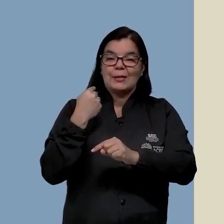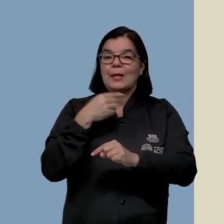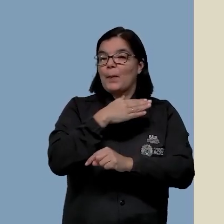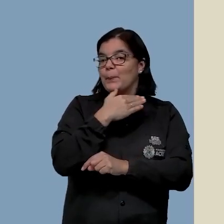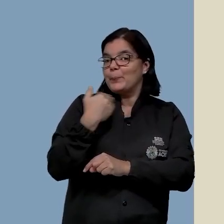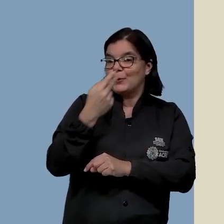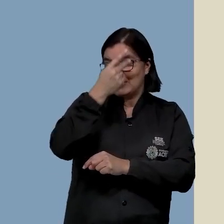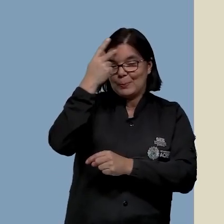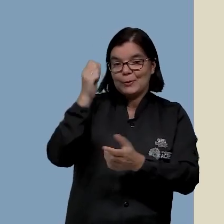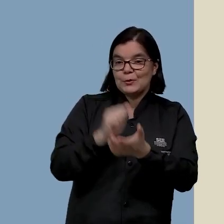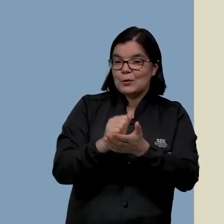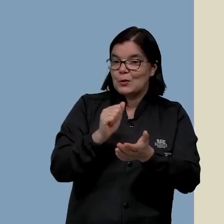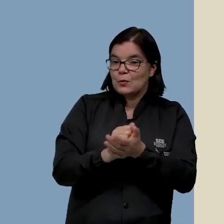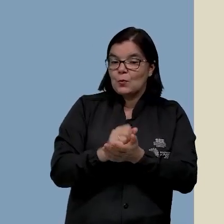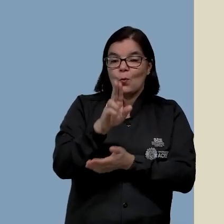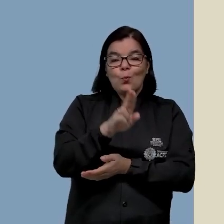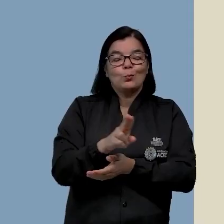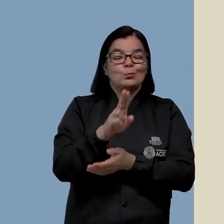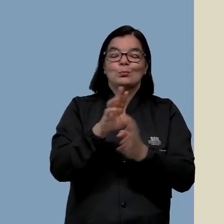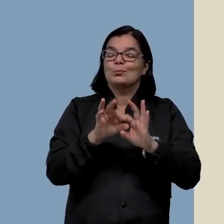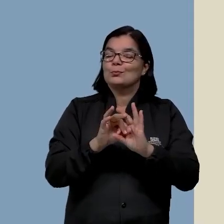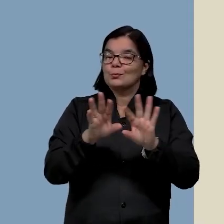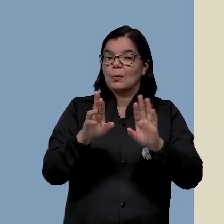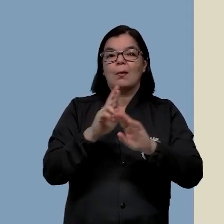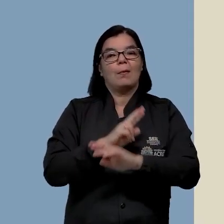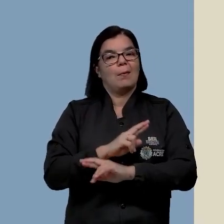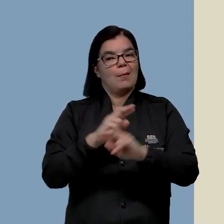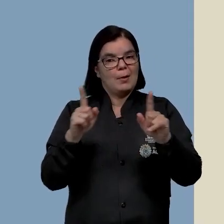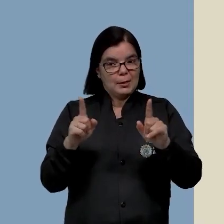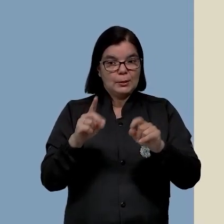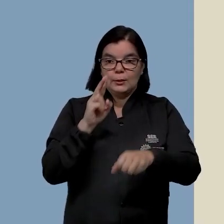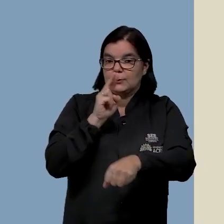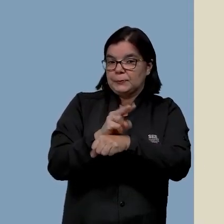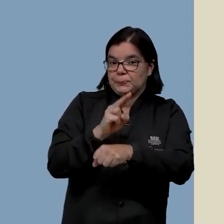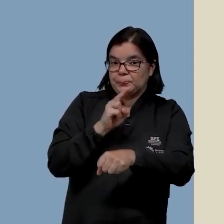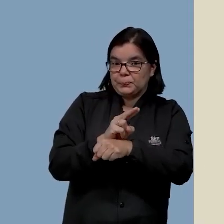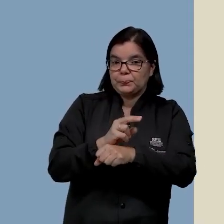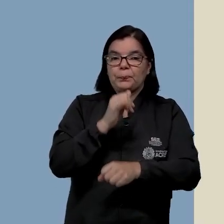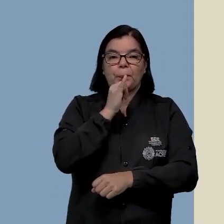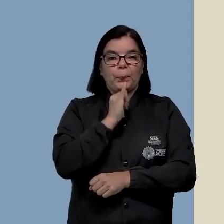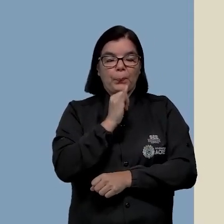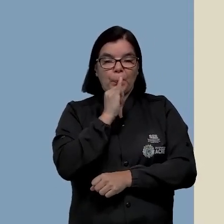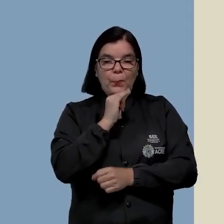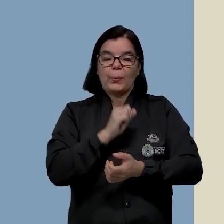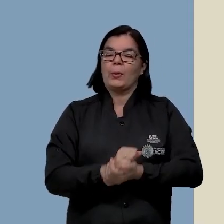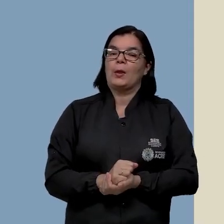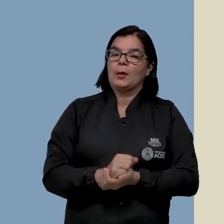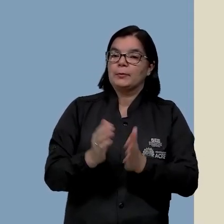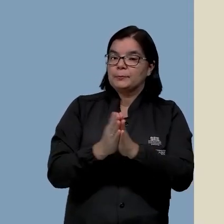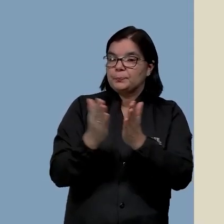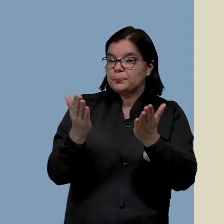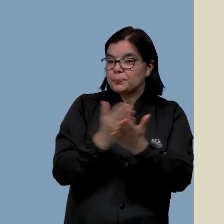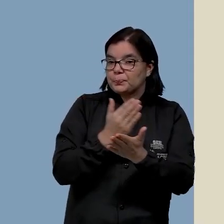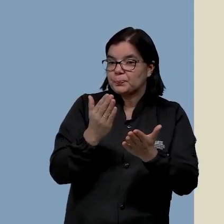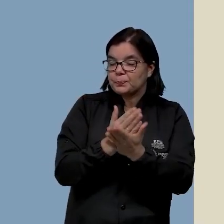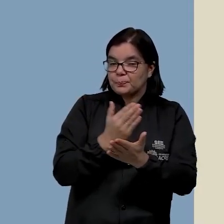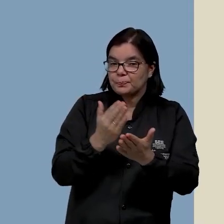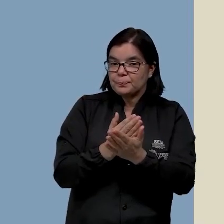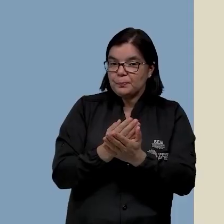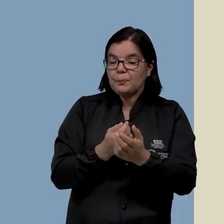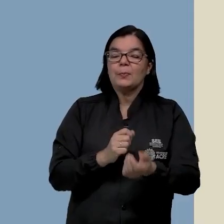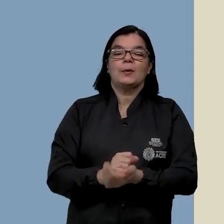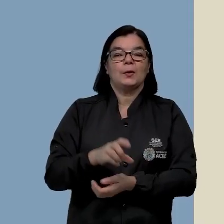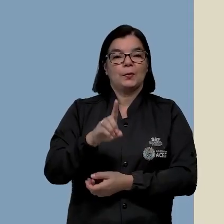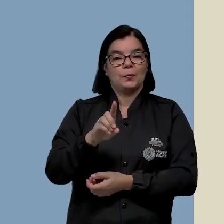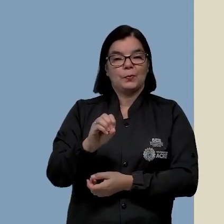permitindo seu uso livremente, ao contrário das obras protegidas. Um exemplo de obra em domínio público